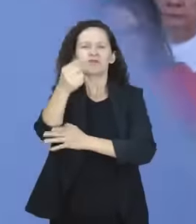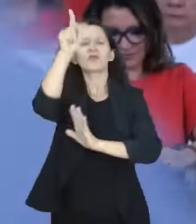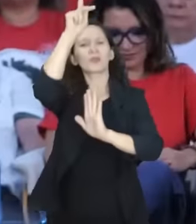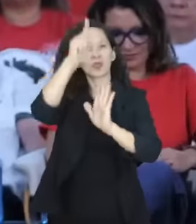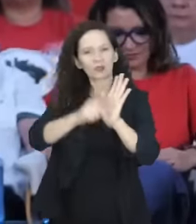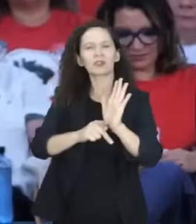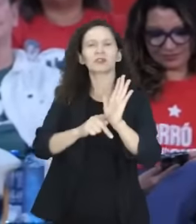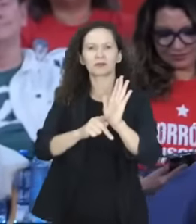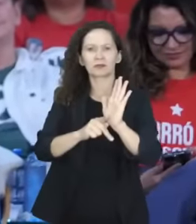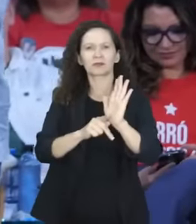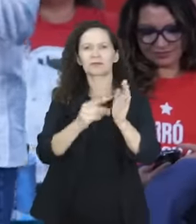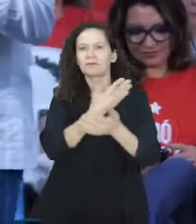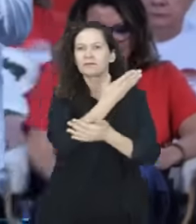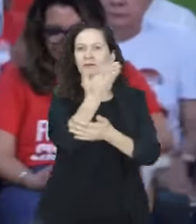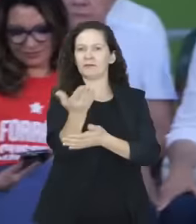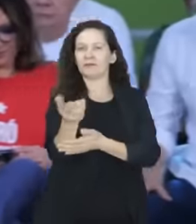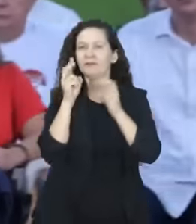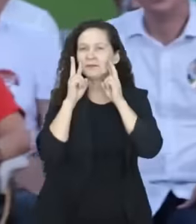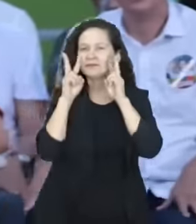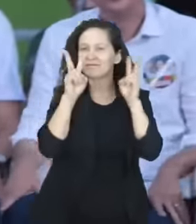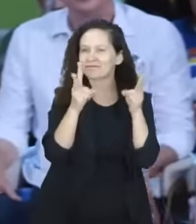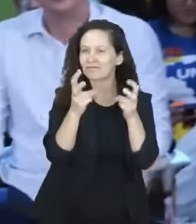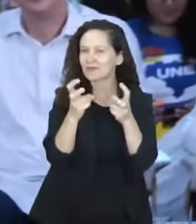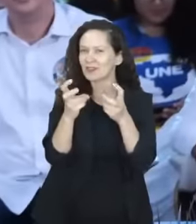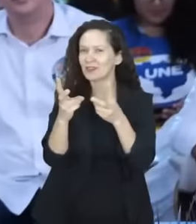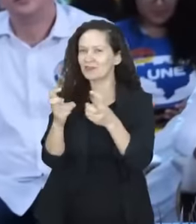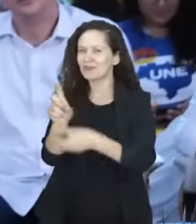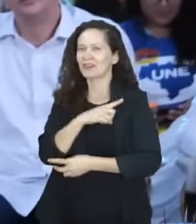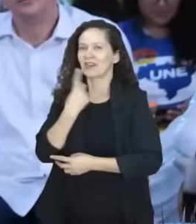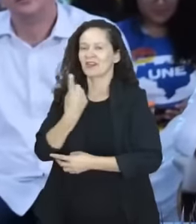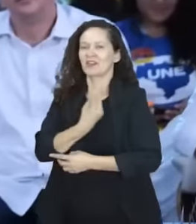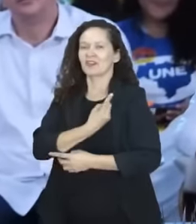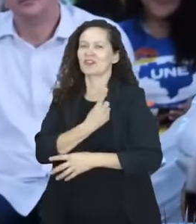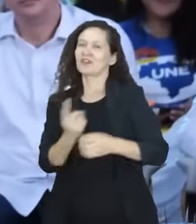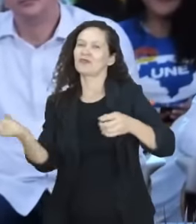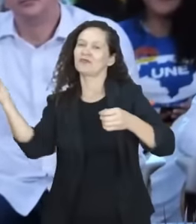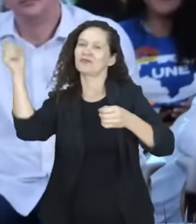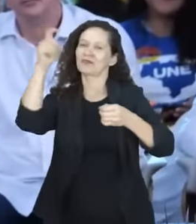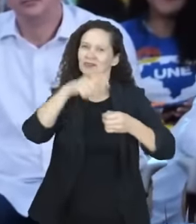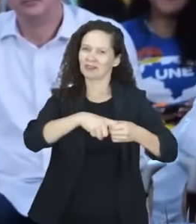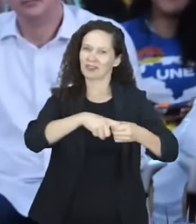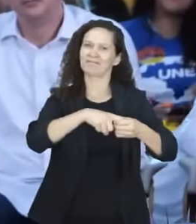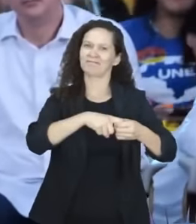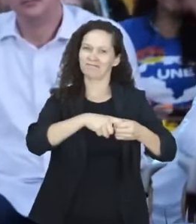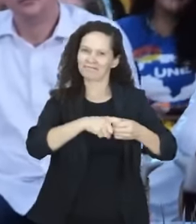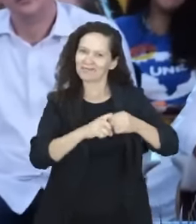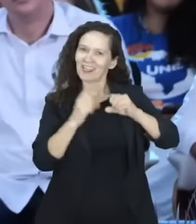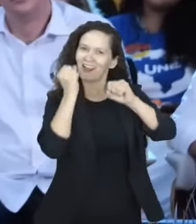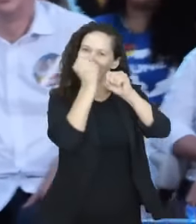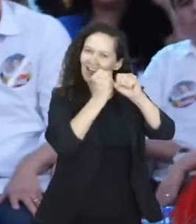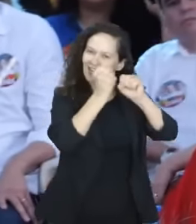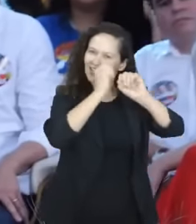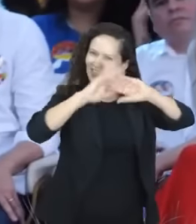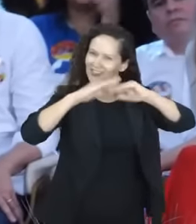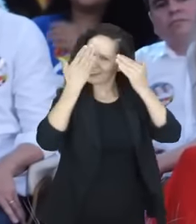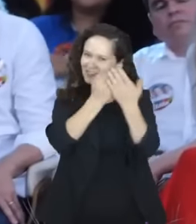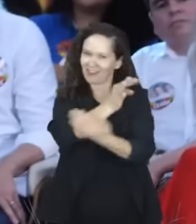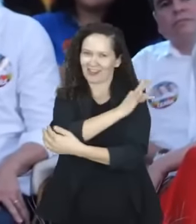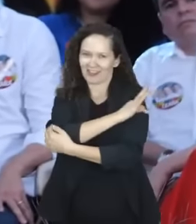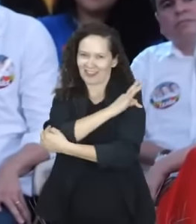ver, a gente vai voltar a fazer escola técnica, a fazer